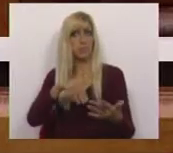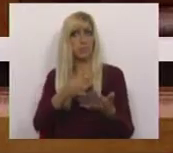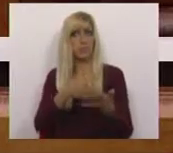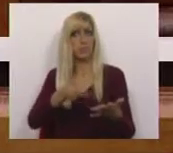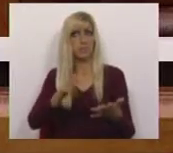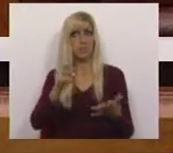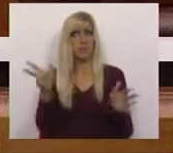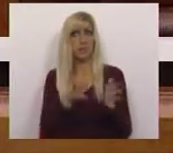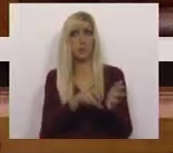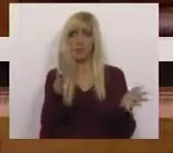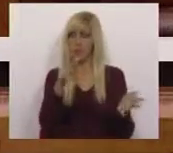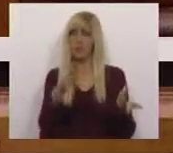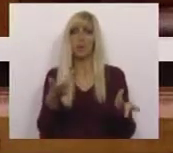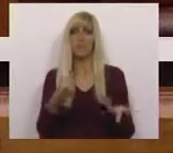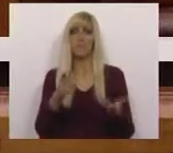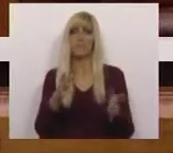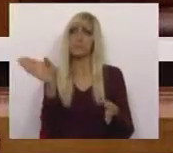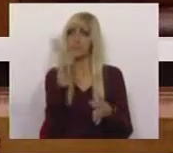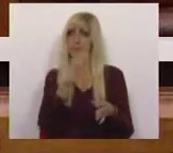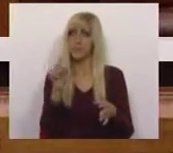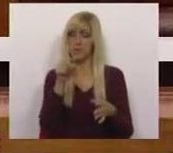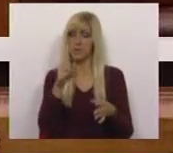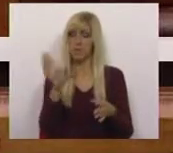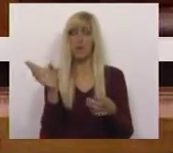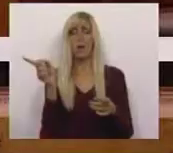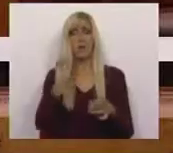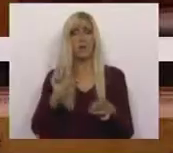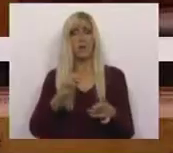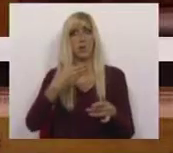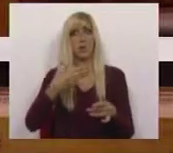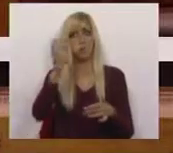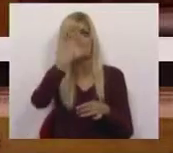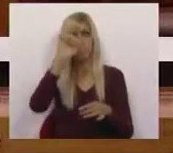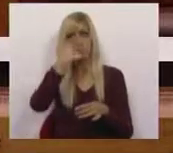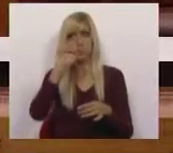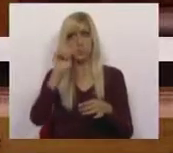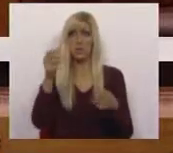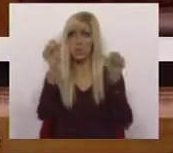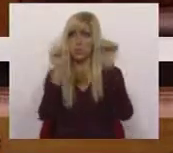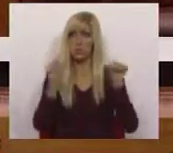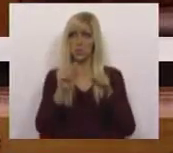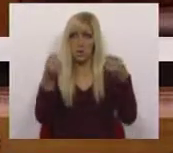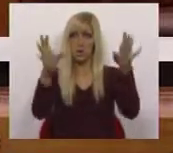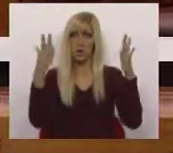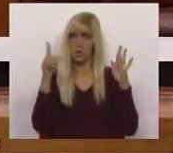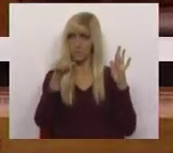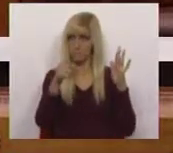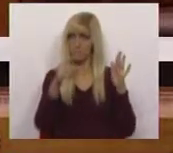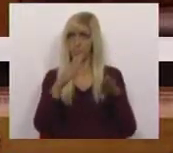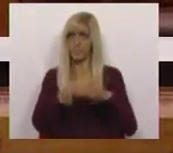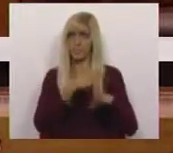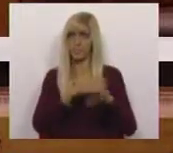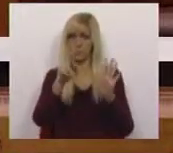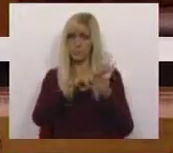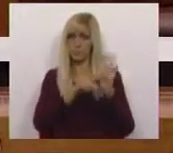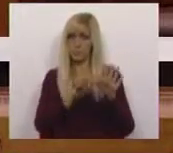do PEV aprovada para a entrada em vigor em 1 de janeiro das alterações ao regime de arborização, antecipando as regras que